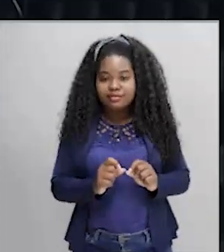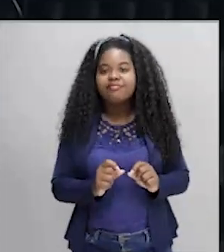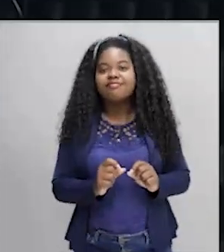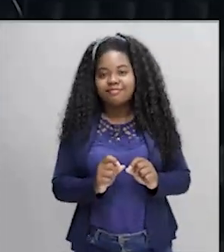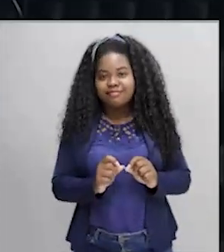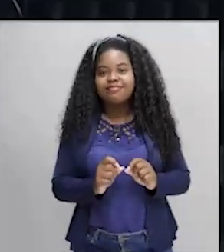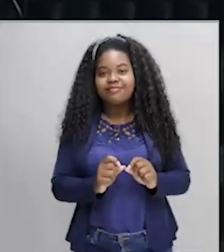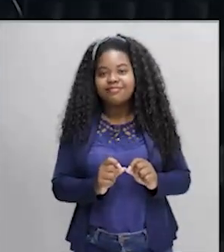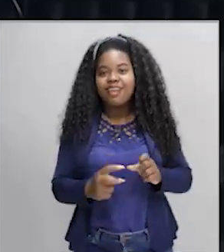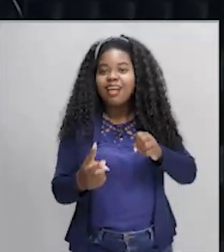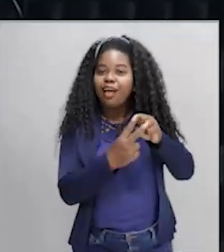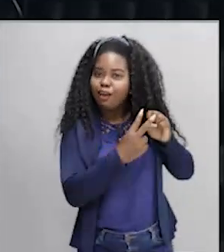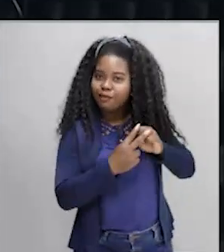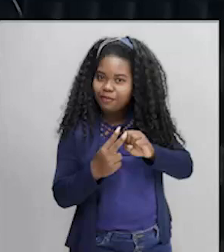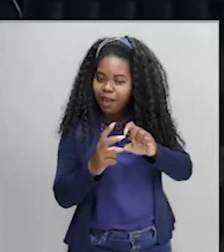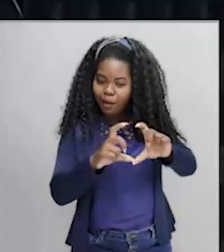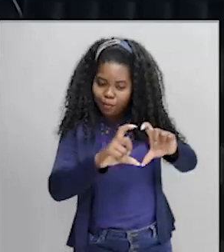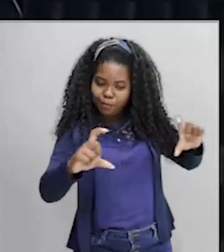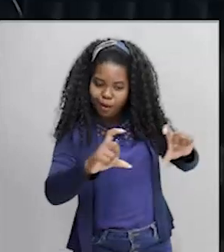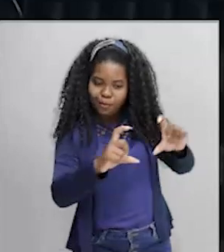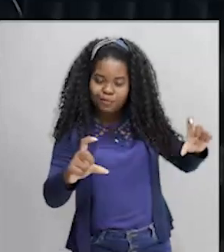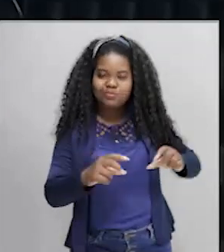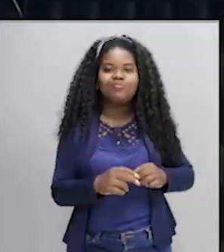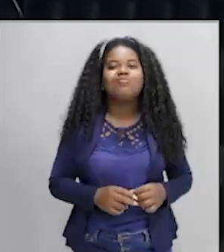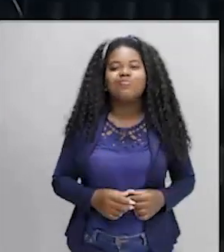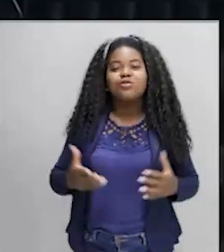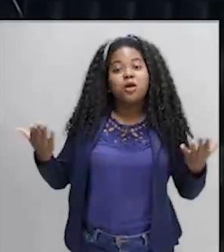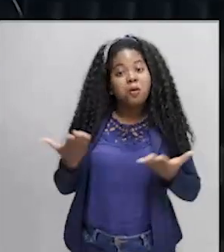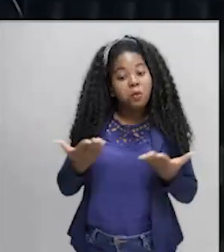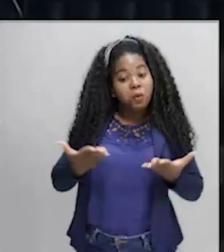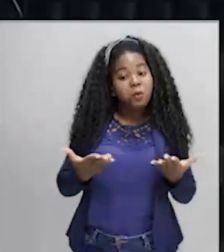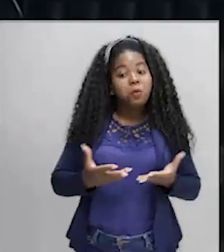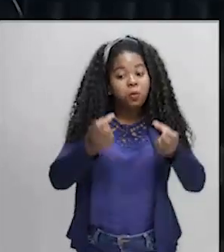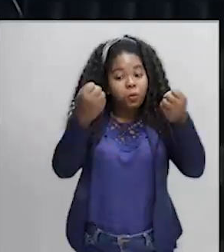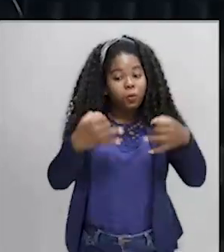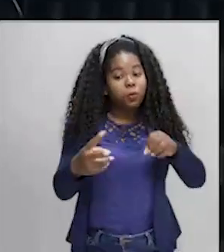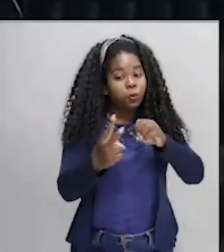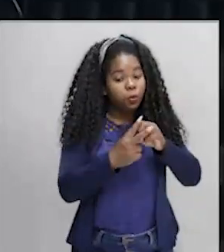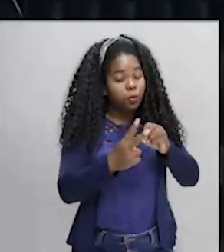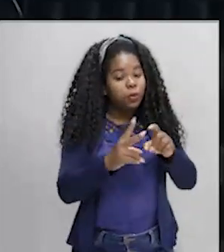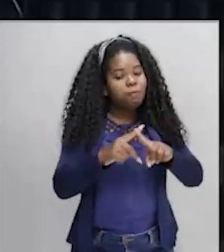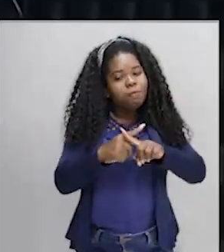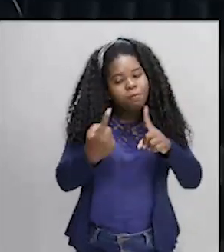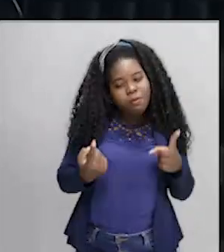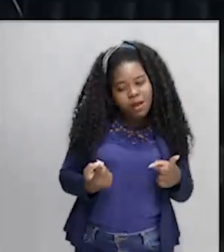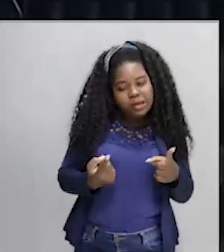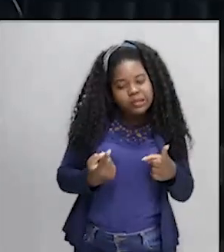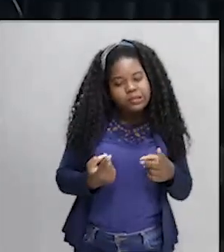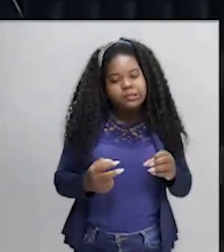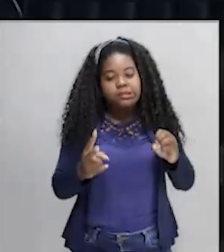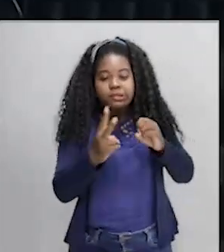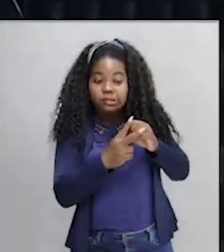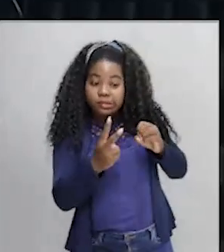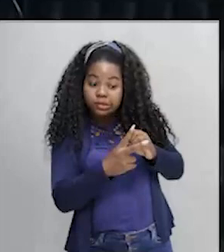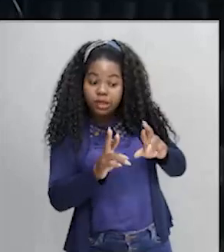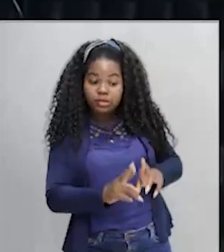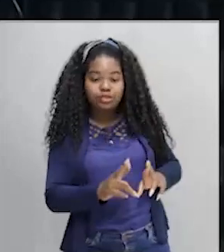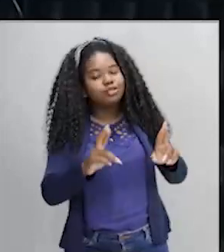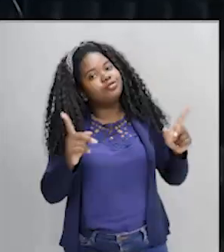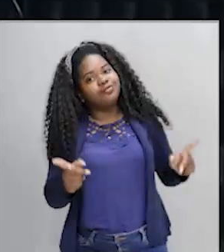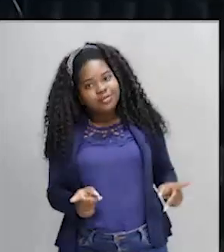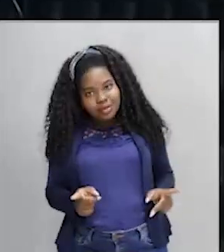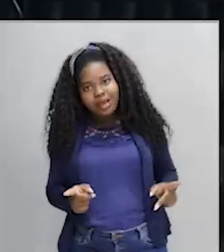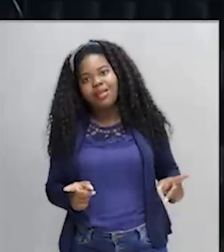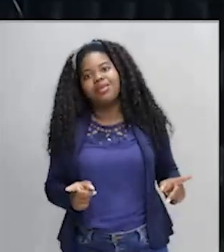seja, verbos frasais. Hoje nós vamos falar de verbos, tá? Só que esses verbos, eles são um pouquinho diferentes dos verbos que